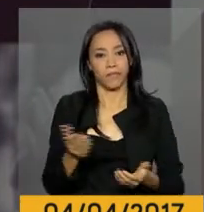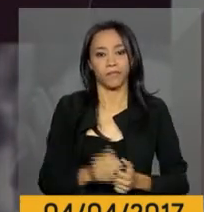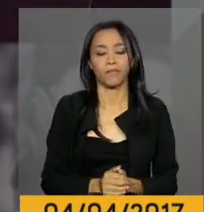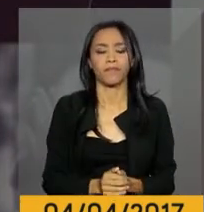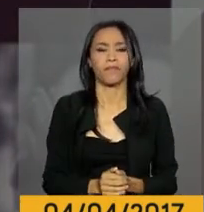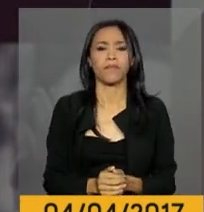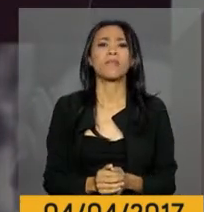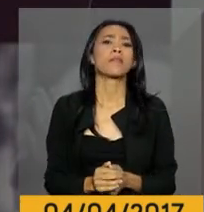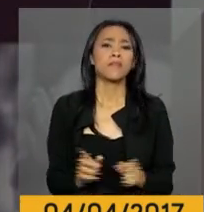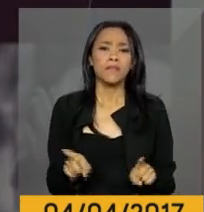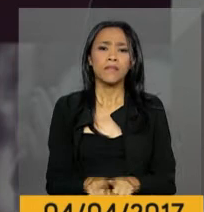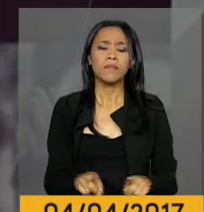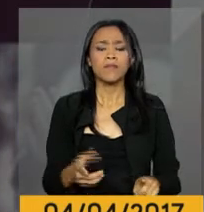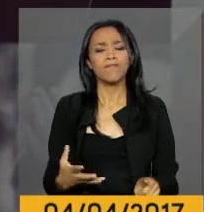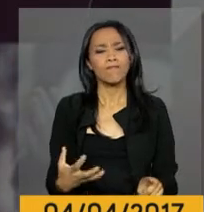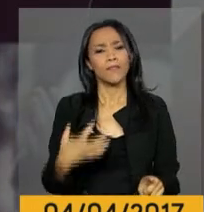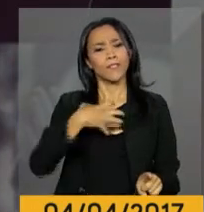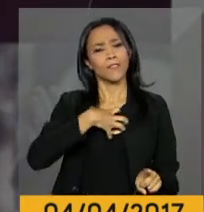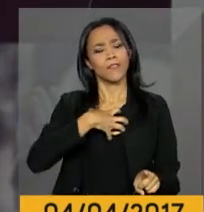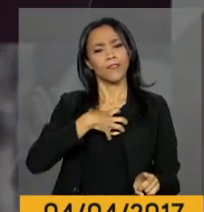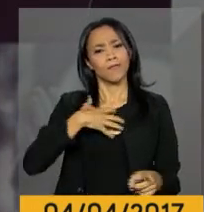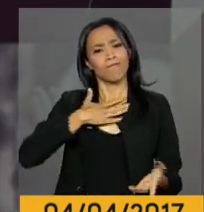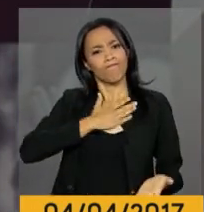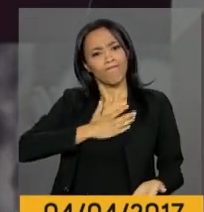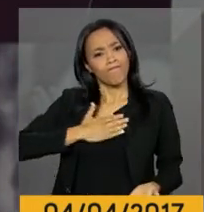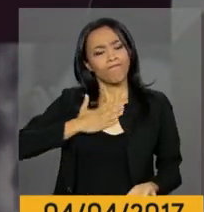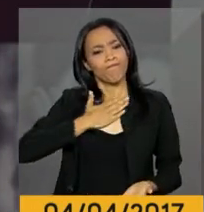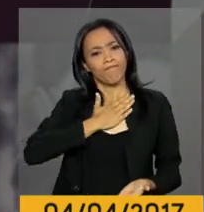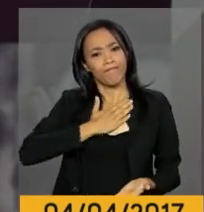com igual satisfação que